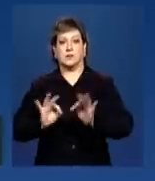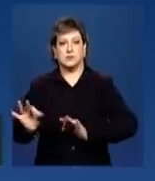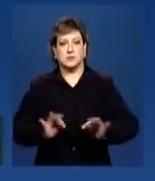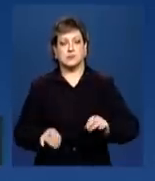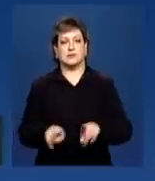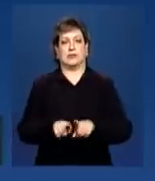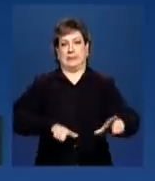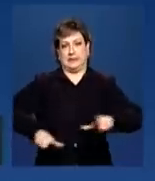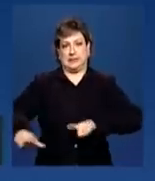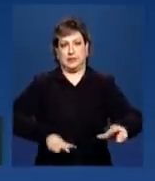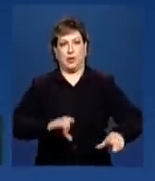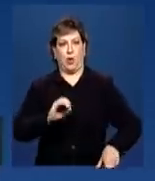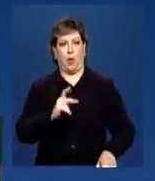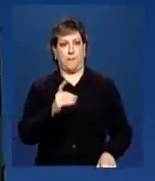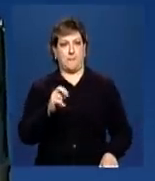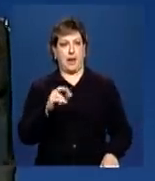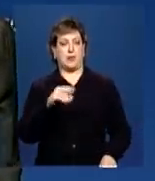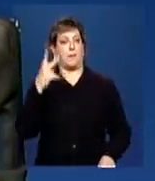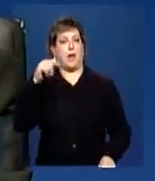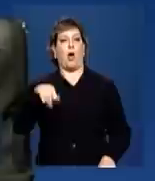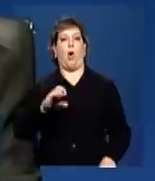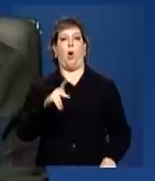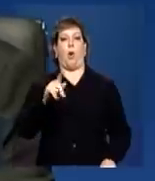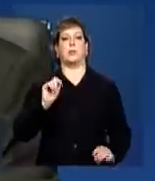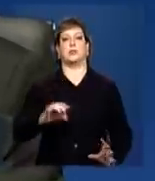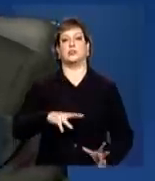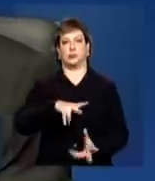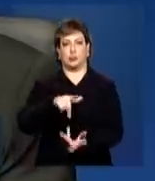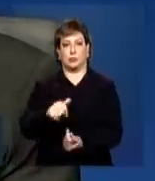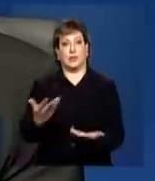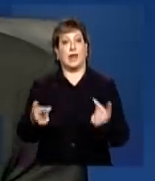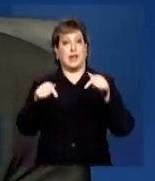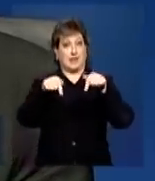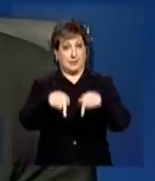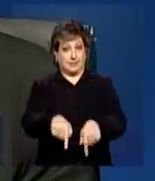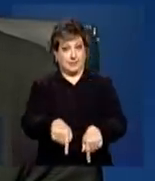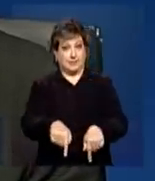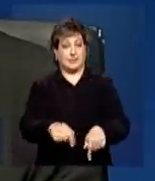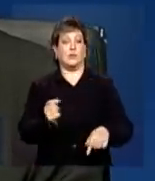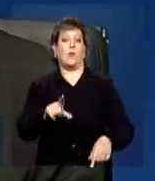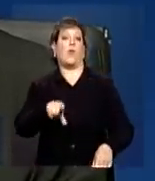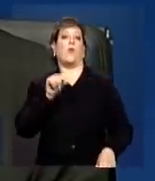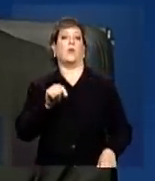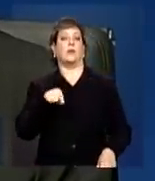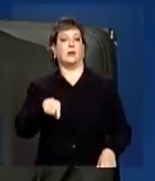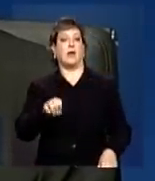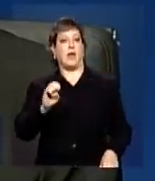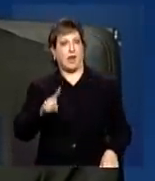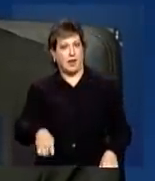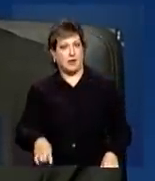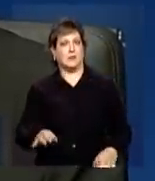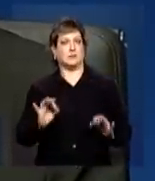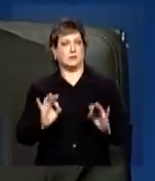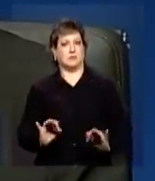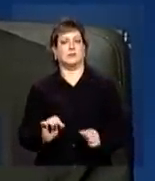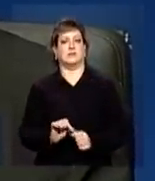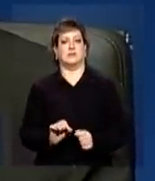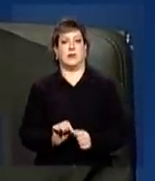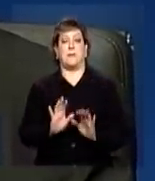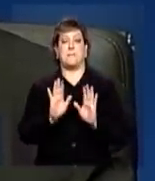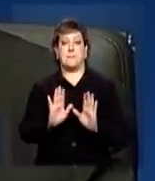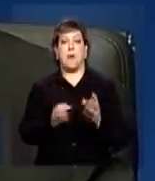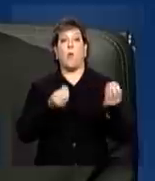de operação para a Copa do Mundo, e essa opção é considerada, mas a